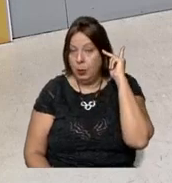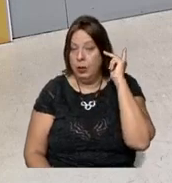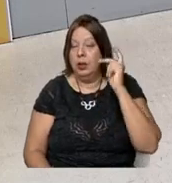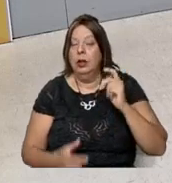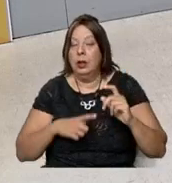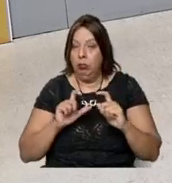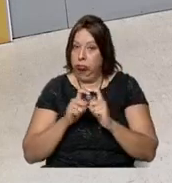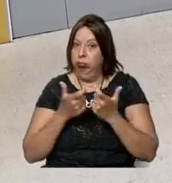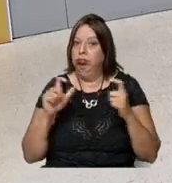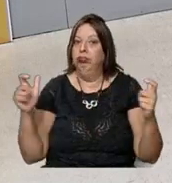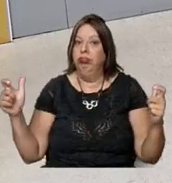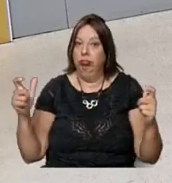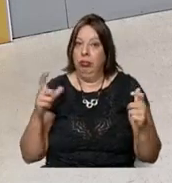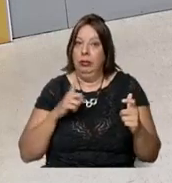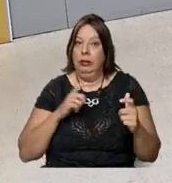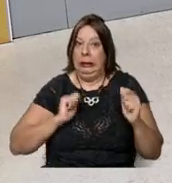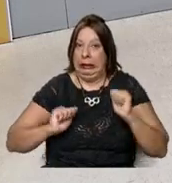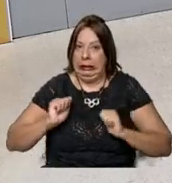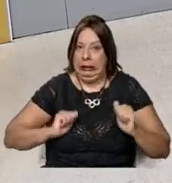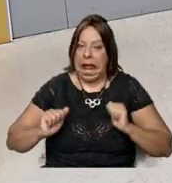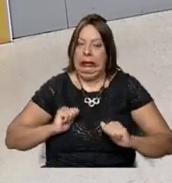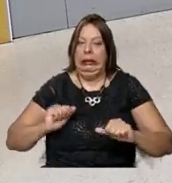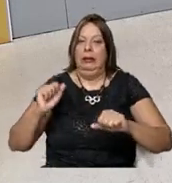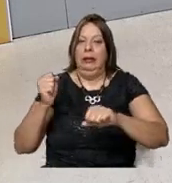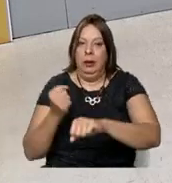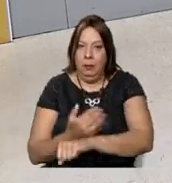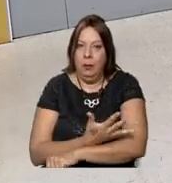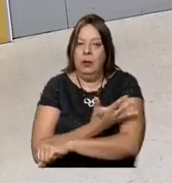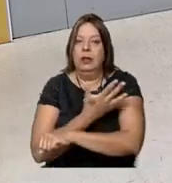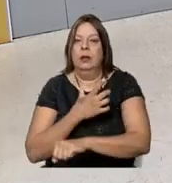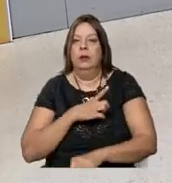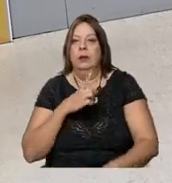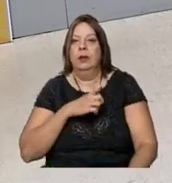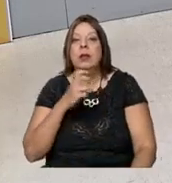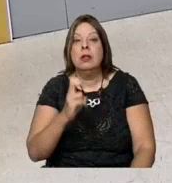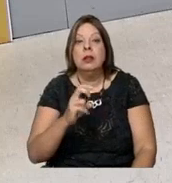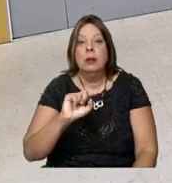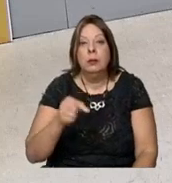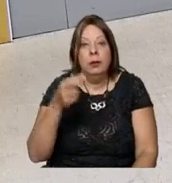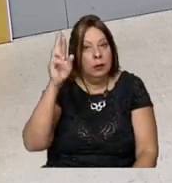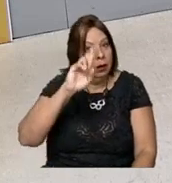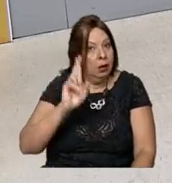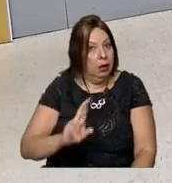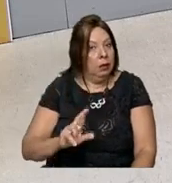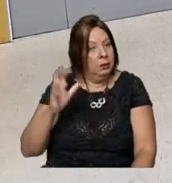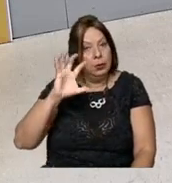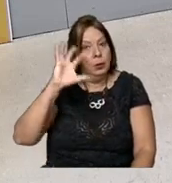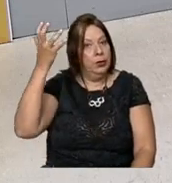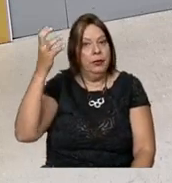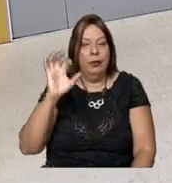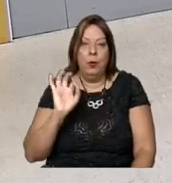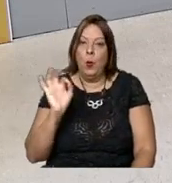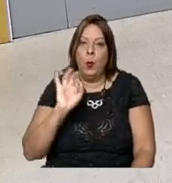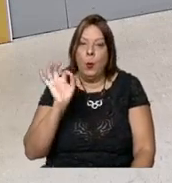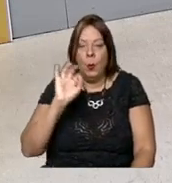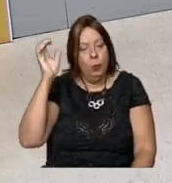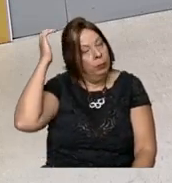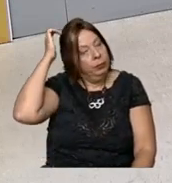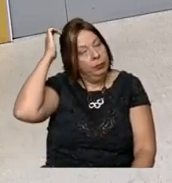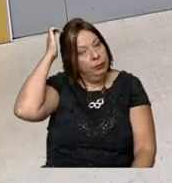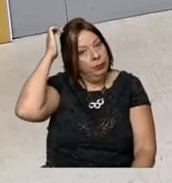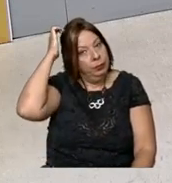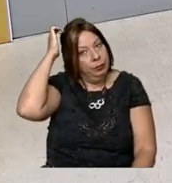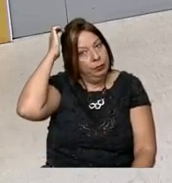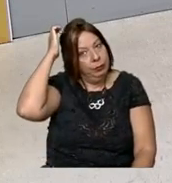Está aumentando a expectativa, a emoção. Vale R$5.000, mas ainda não decidiu, não. Vamos ver.